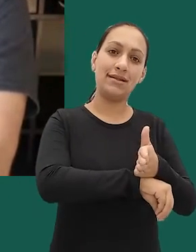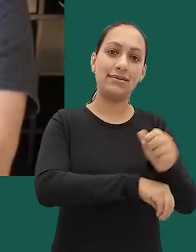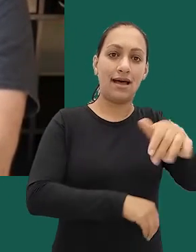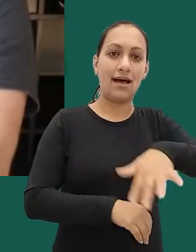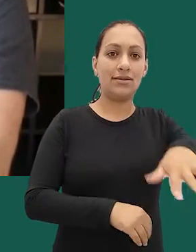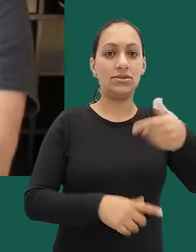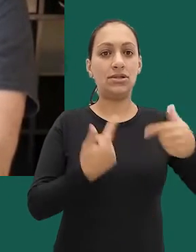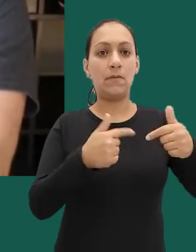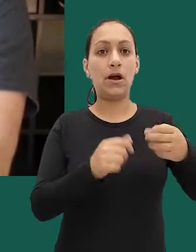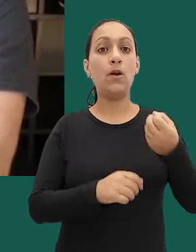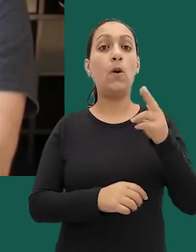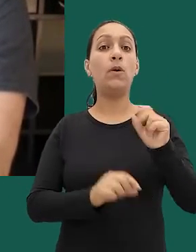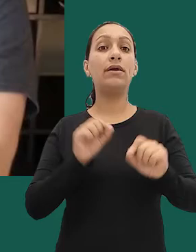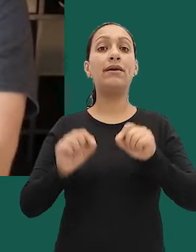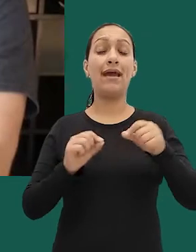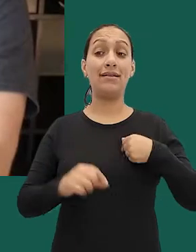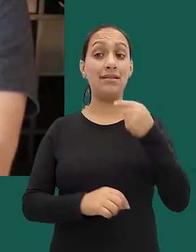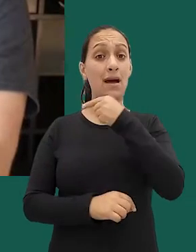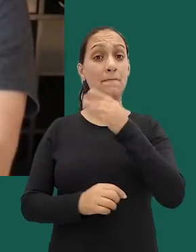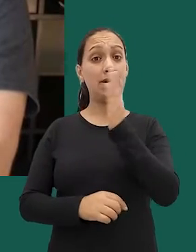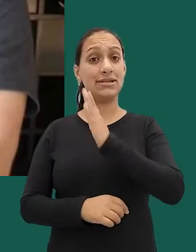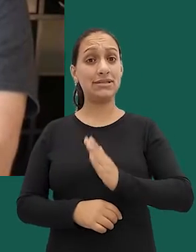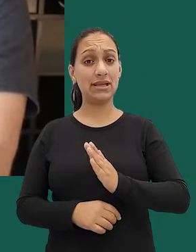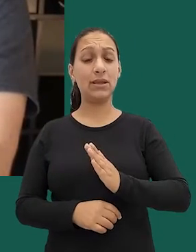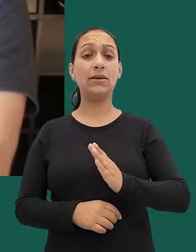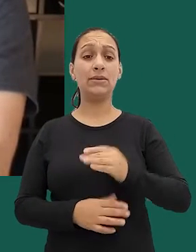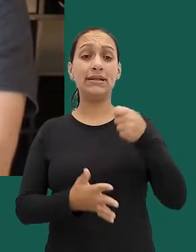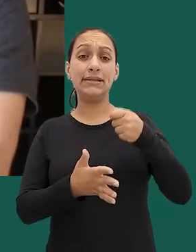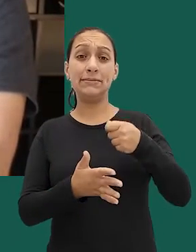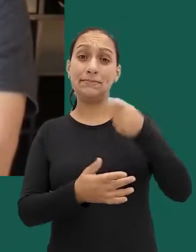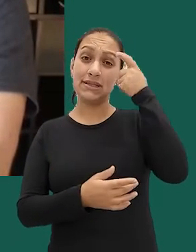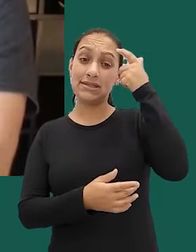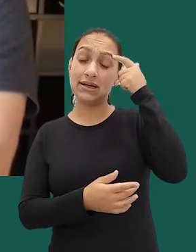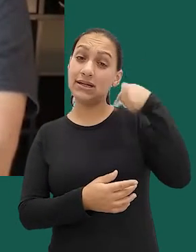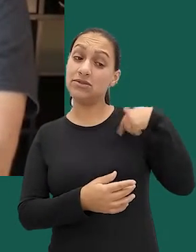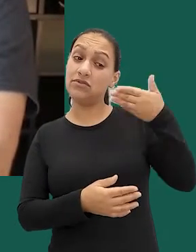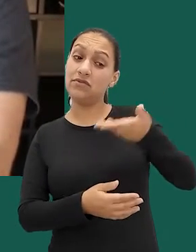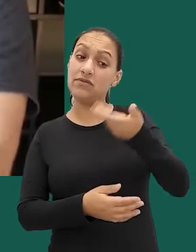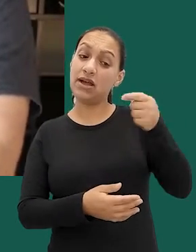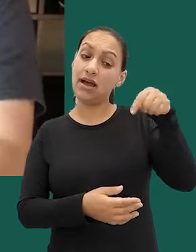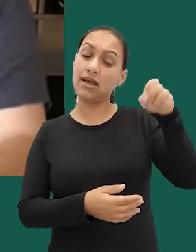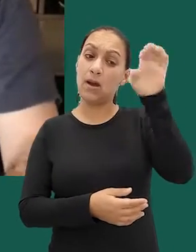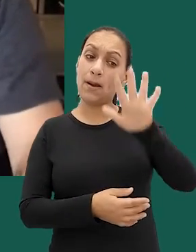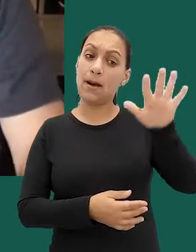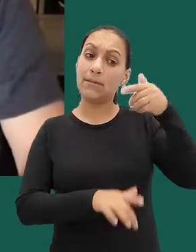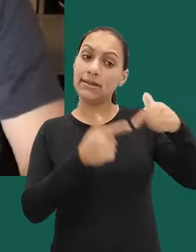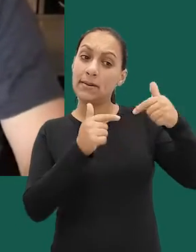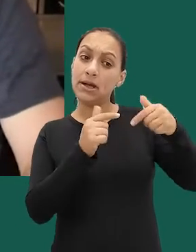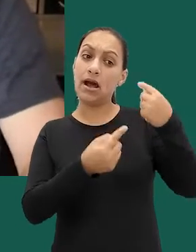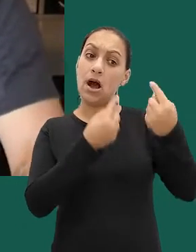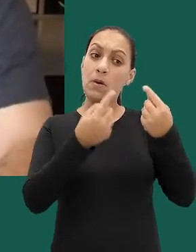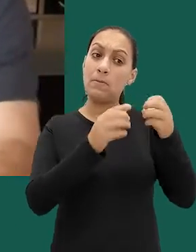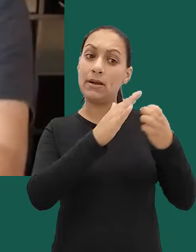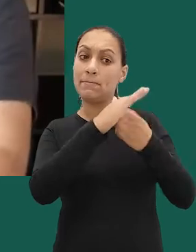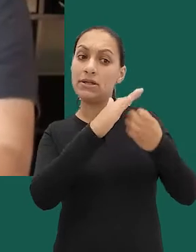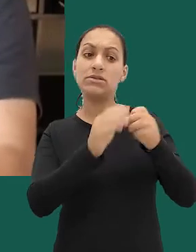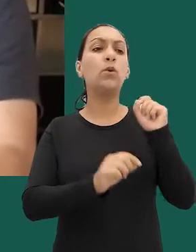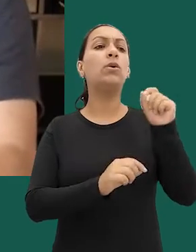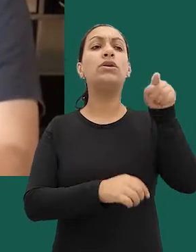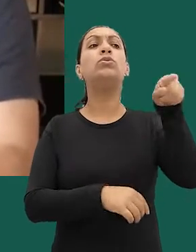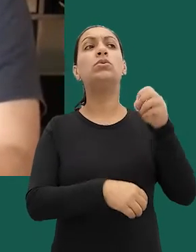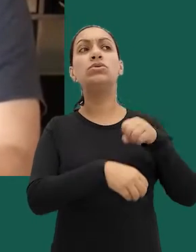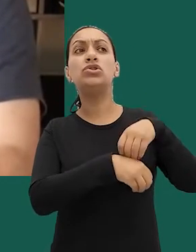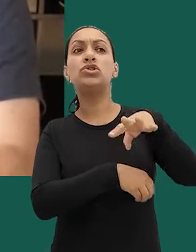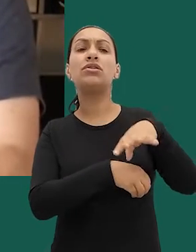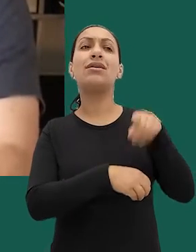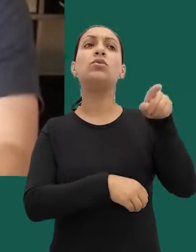ou para quem está no Brasil, flertando com a possibilidade de trabalhar para uma empresa na Europa, O que tu tem de dicas, assim,